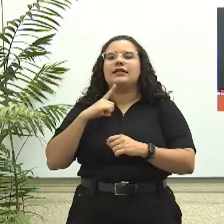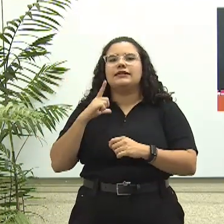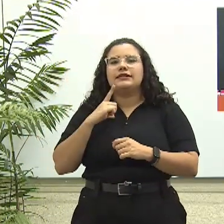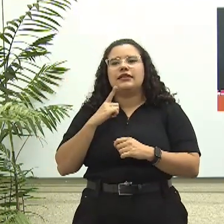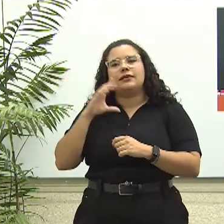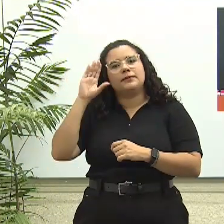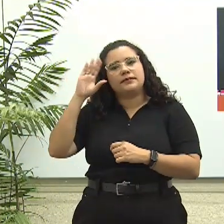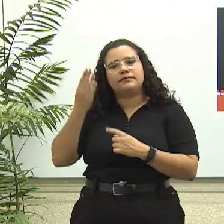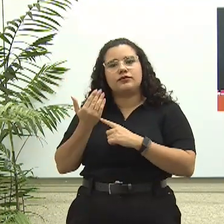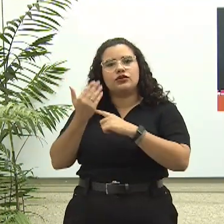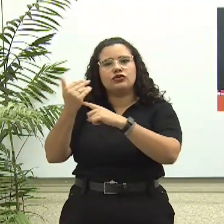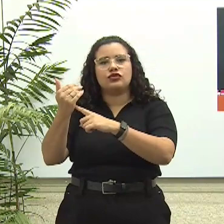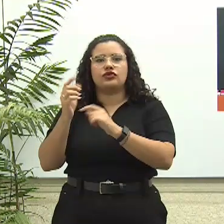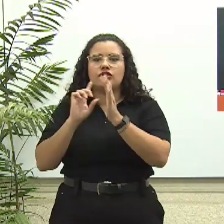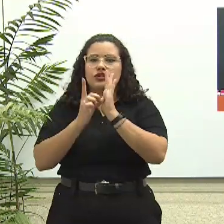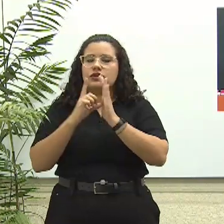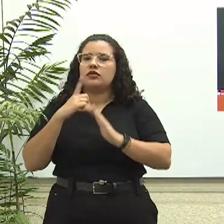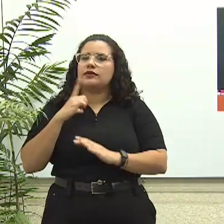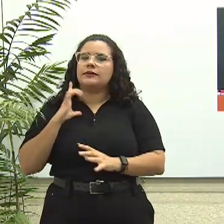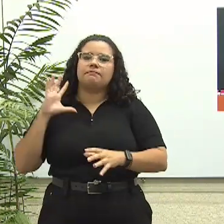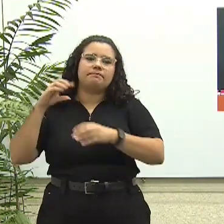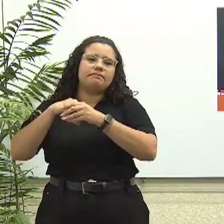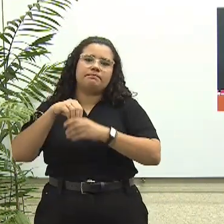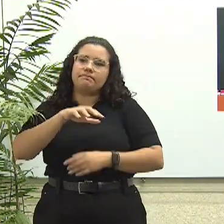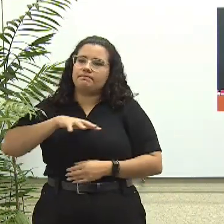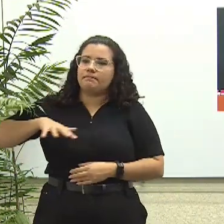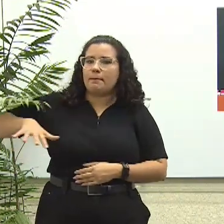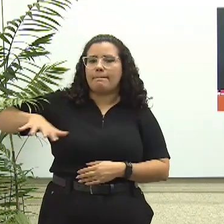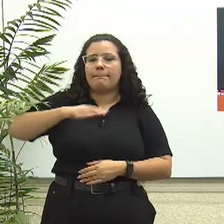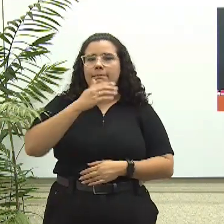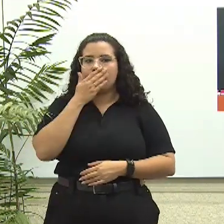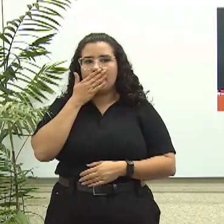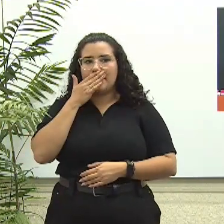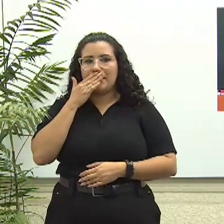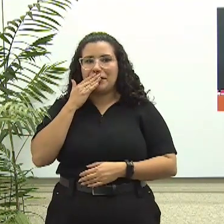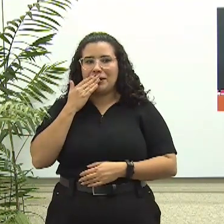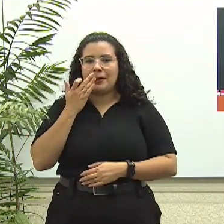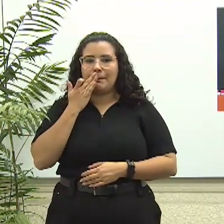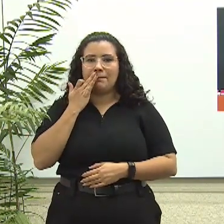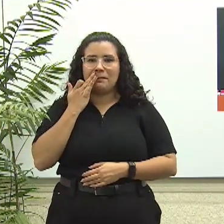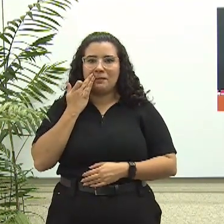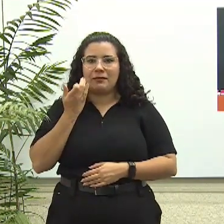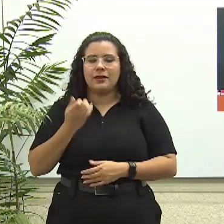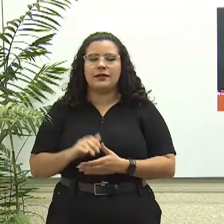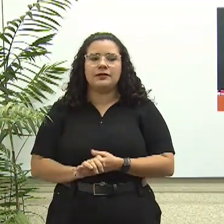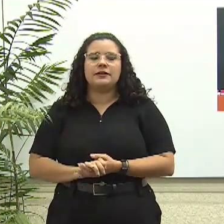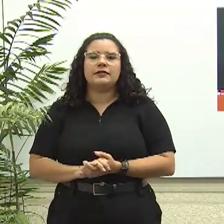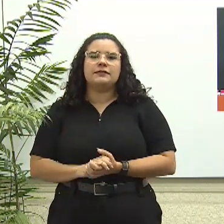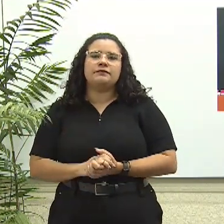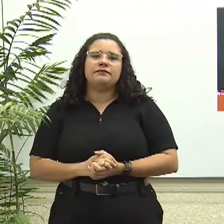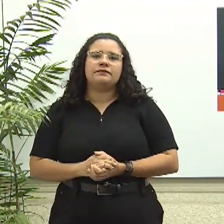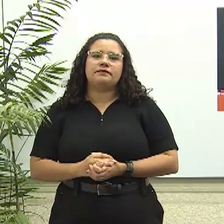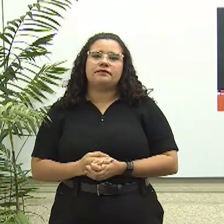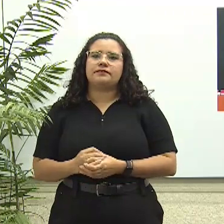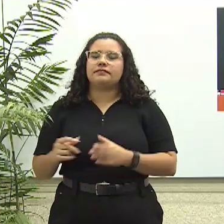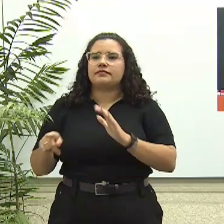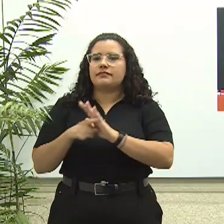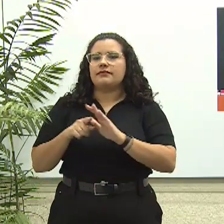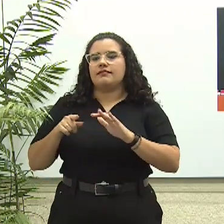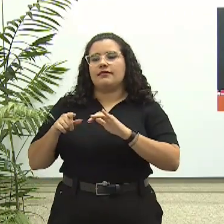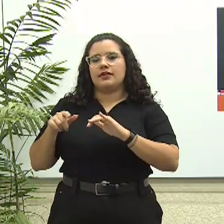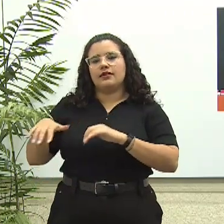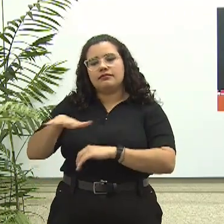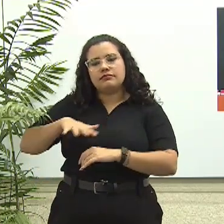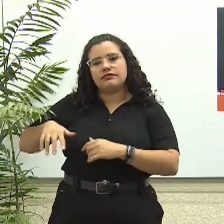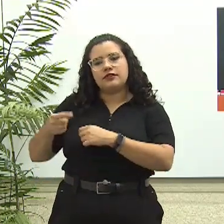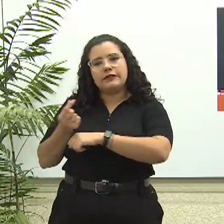digitais passam a fazer parte de todo o os o circuito de valorização do Capital em todos os aspectos né do mercado financeiro